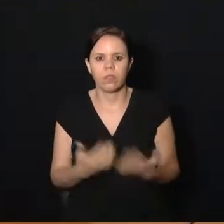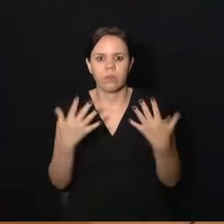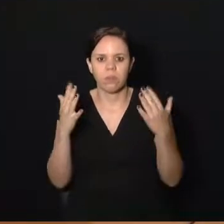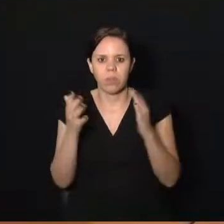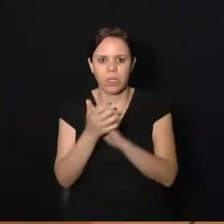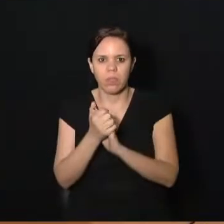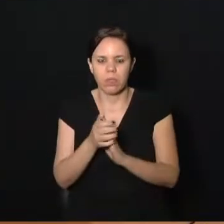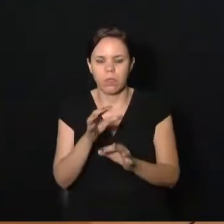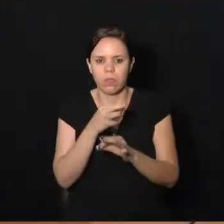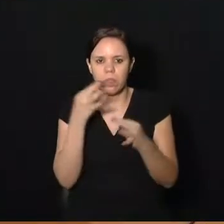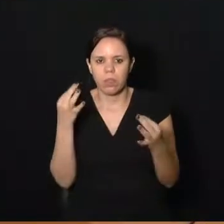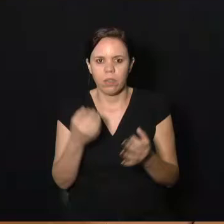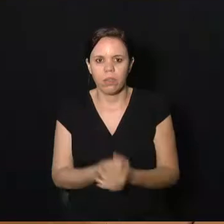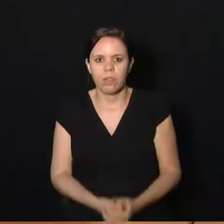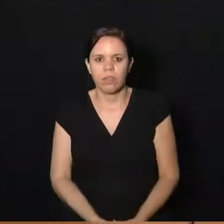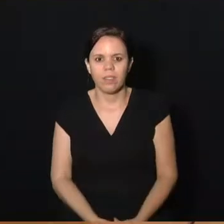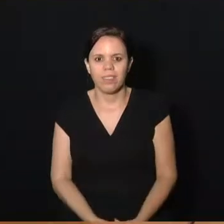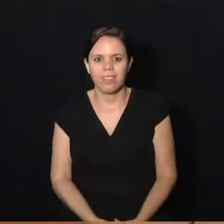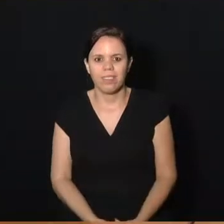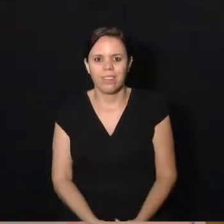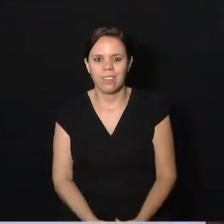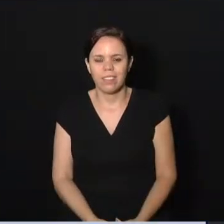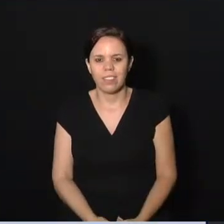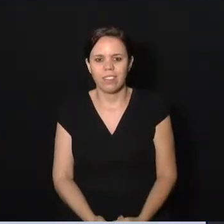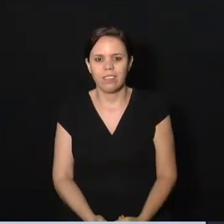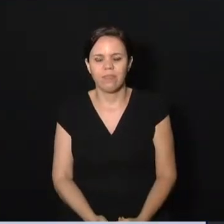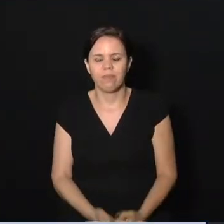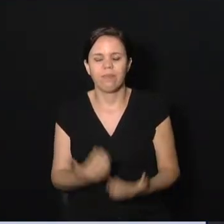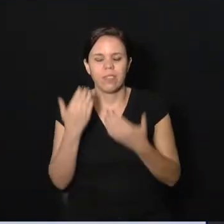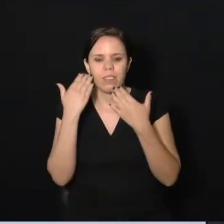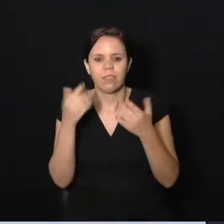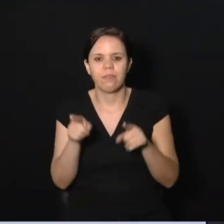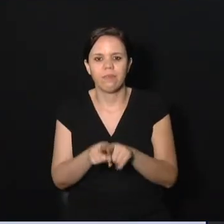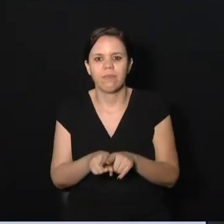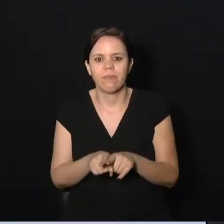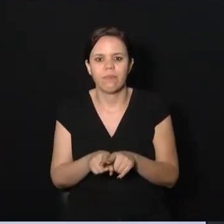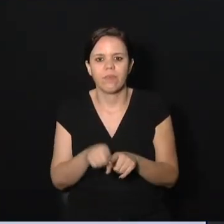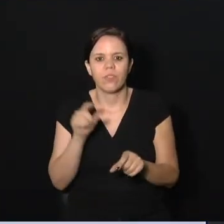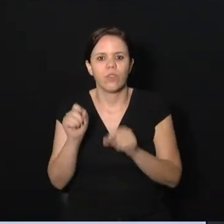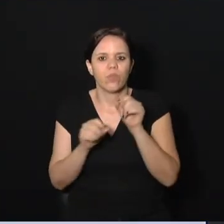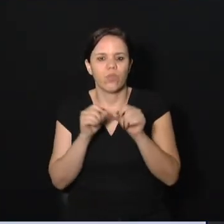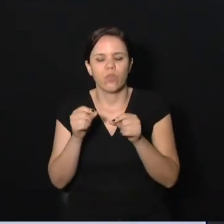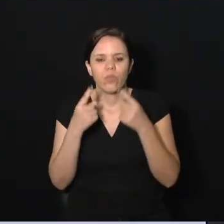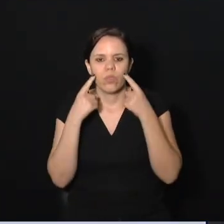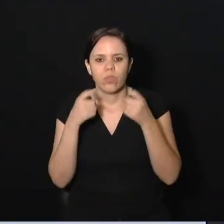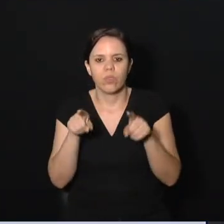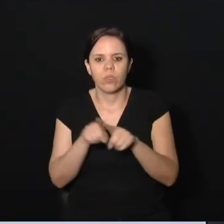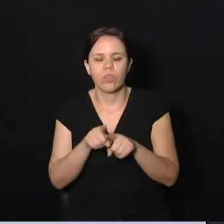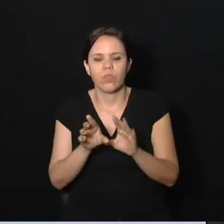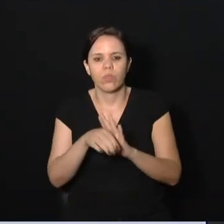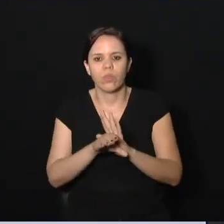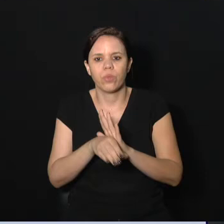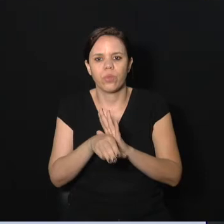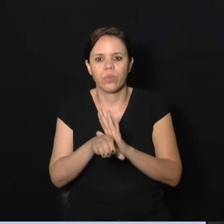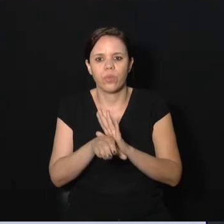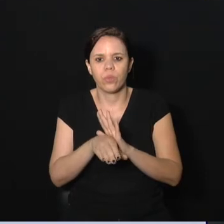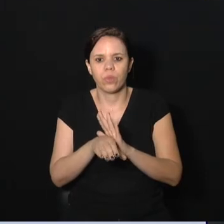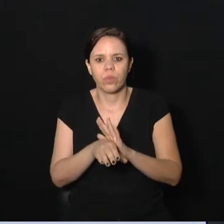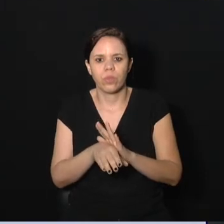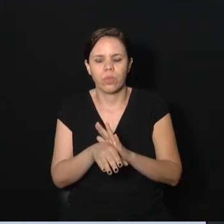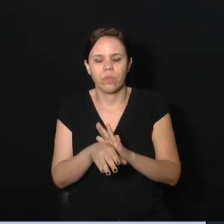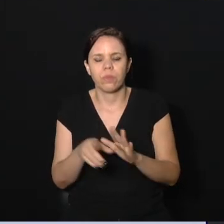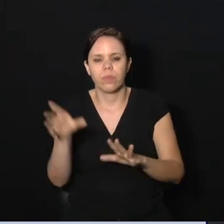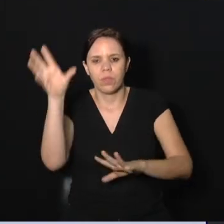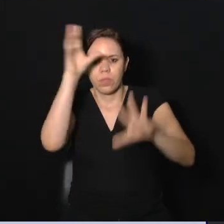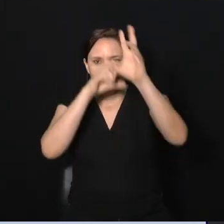aí, tá indo bem. Vamos lá. Legal. Obrigado. E aí, o que é bem interessante quando a gente fala do conceito também, né? A gente tem que